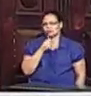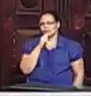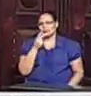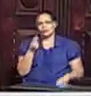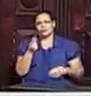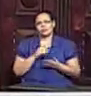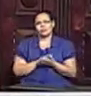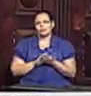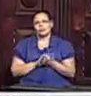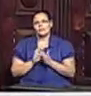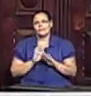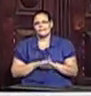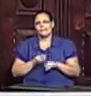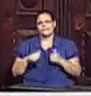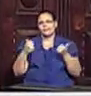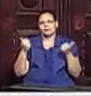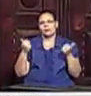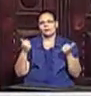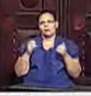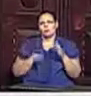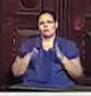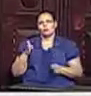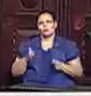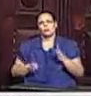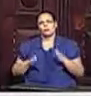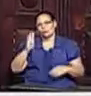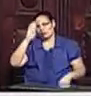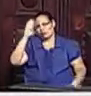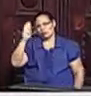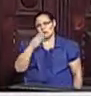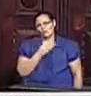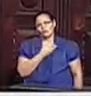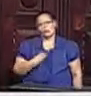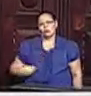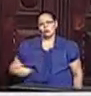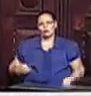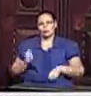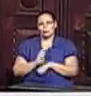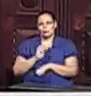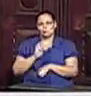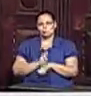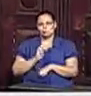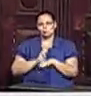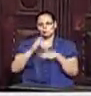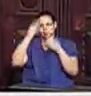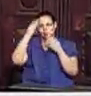nenhuma possibilidade de melhora no curto prazo, principalmente com esse governo à frente de nosso Estado. Obrigado, boa noite.